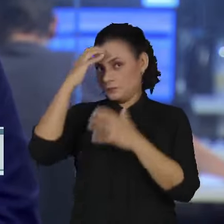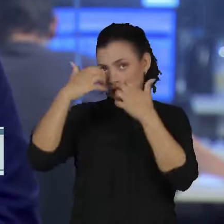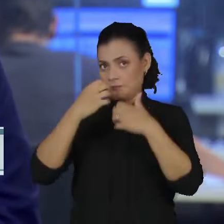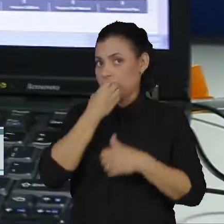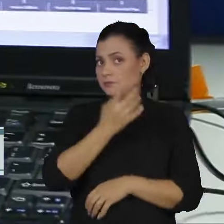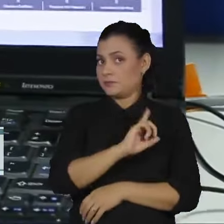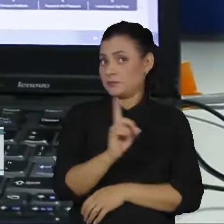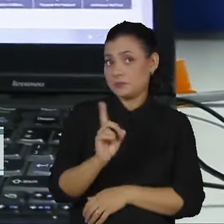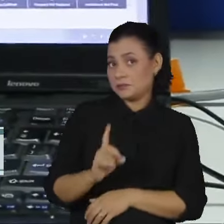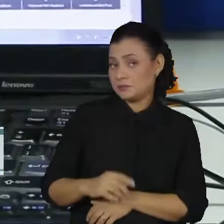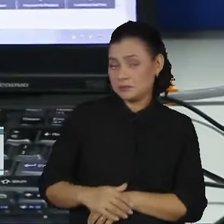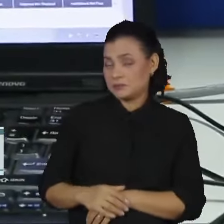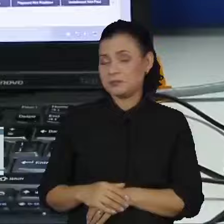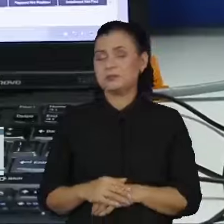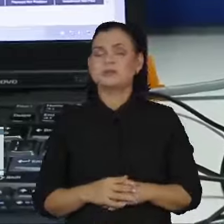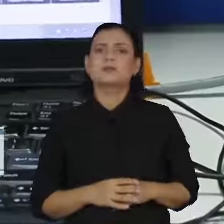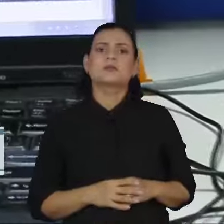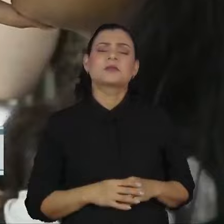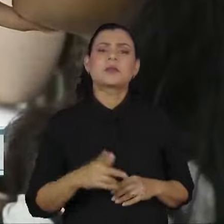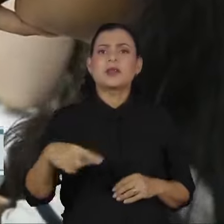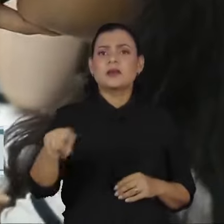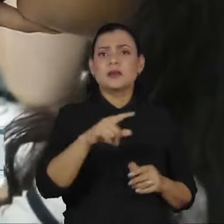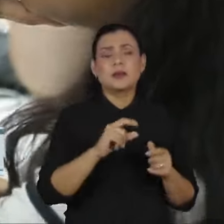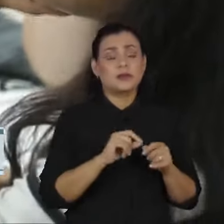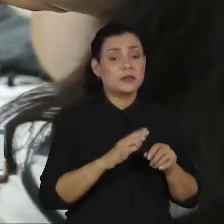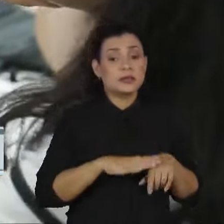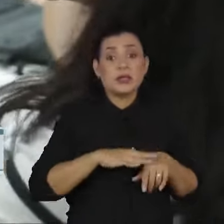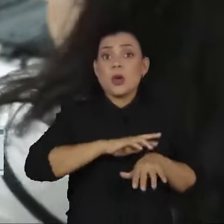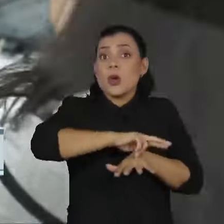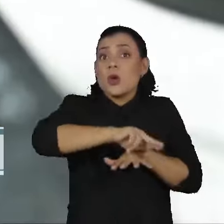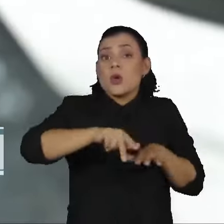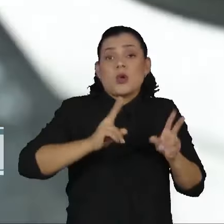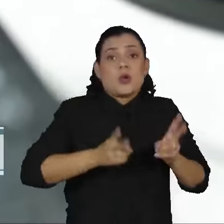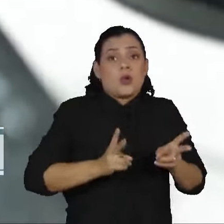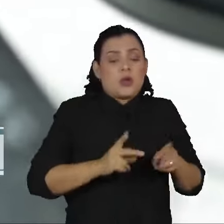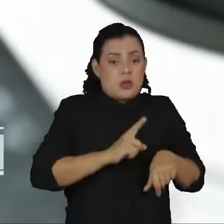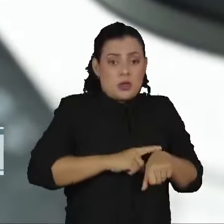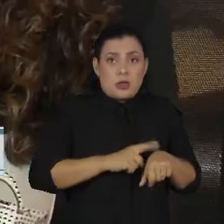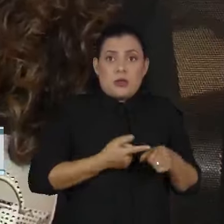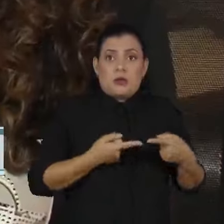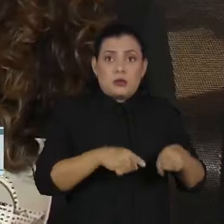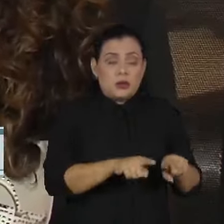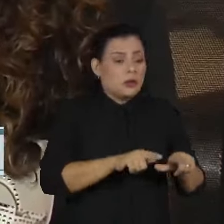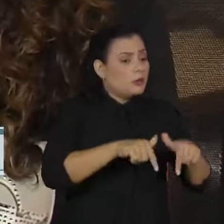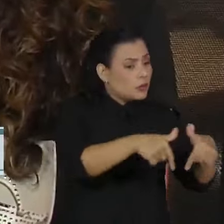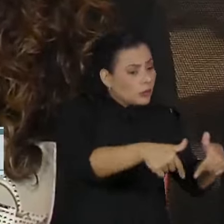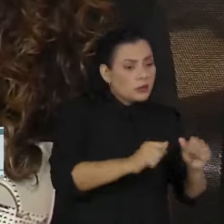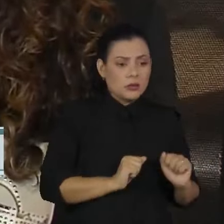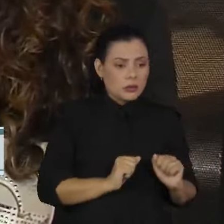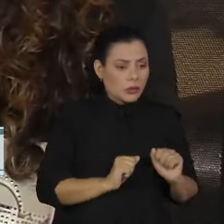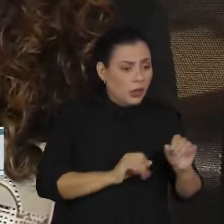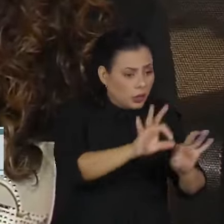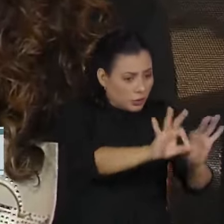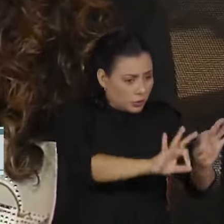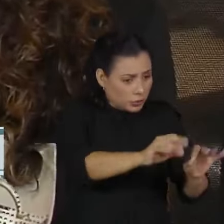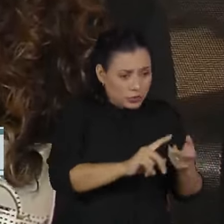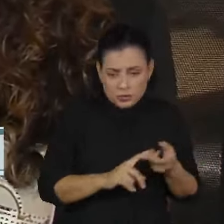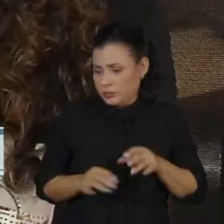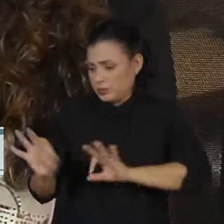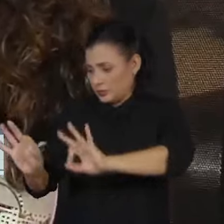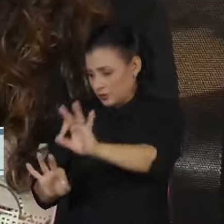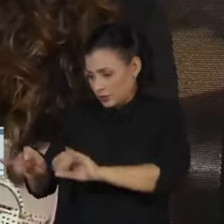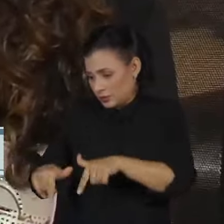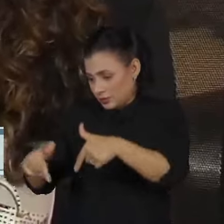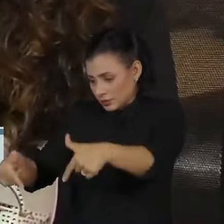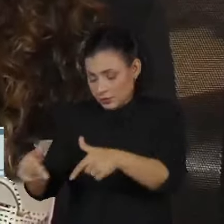final. Quem nunca se pegou fazendo várias coisas ao mesmo tempo no trabalho? É natural, né, que você trabalhe em um